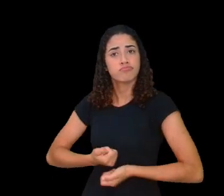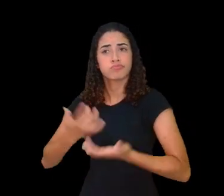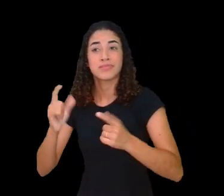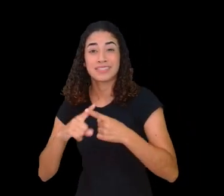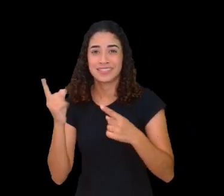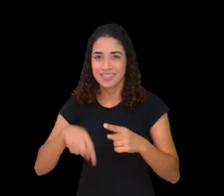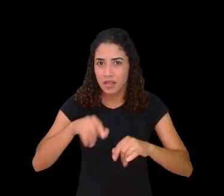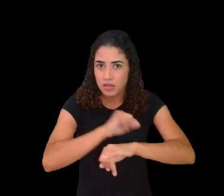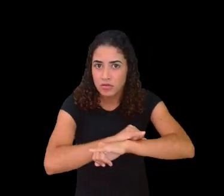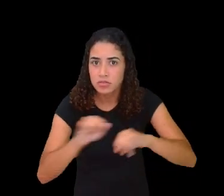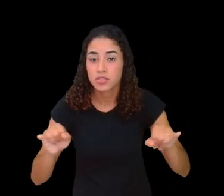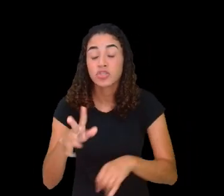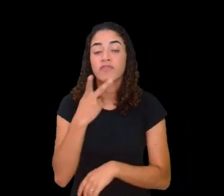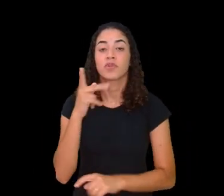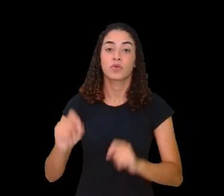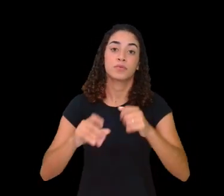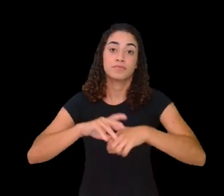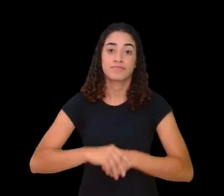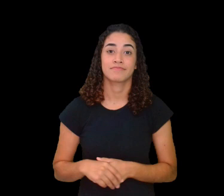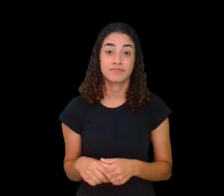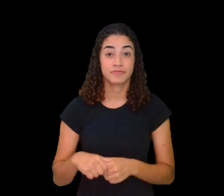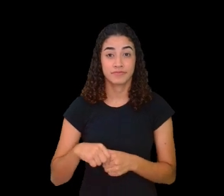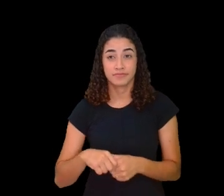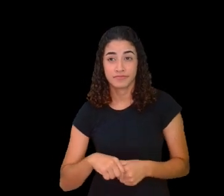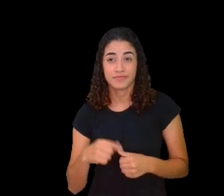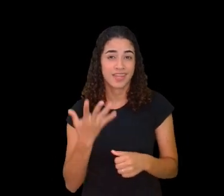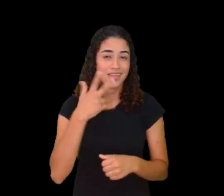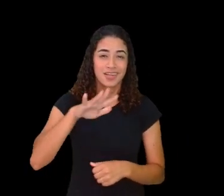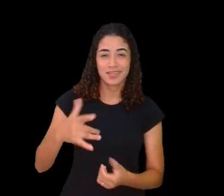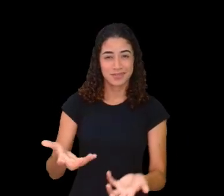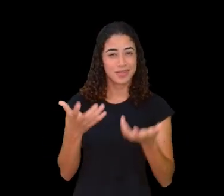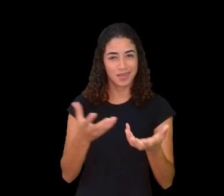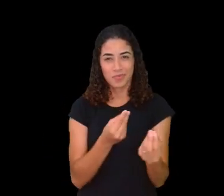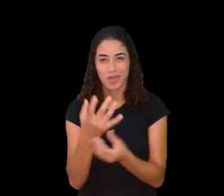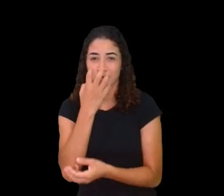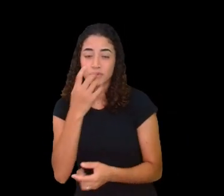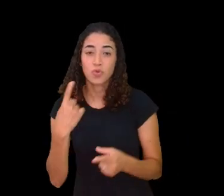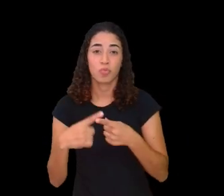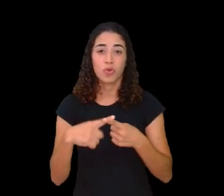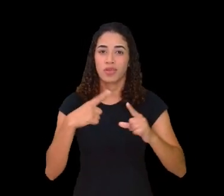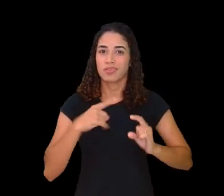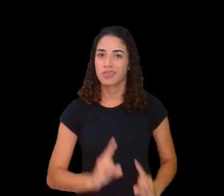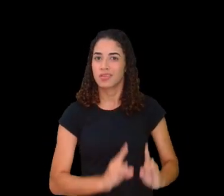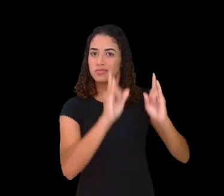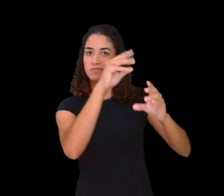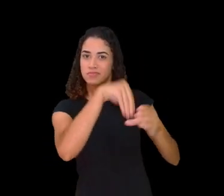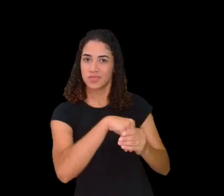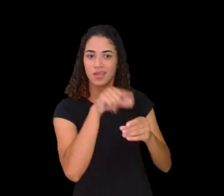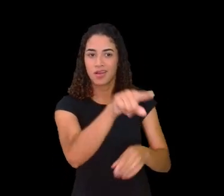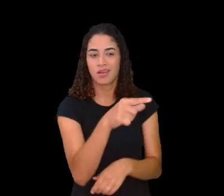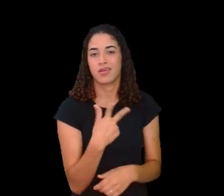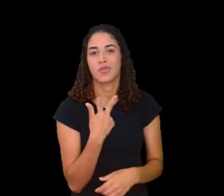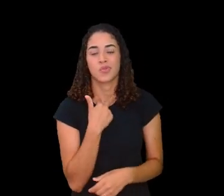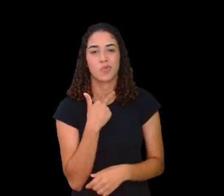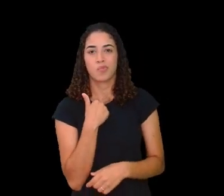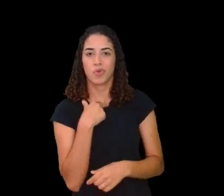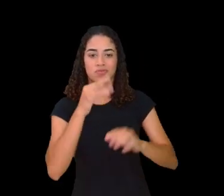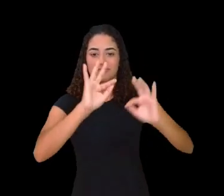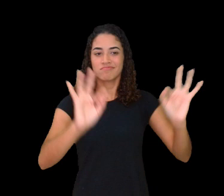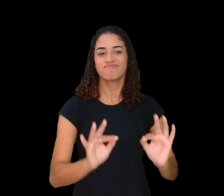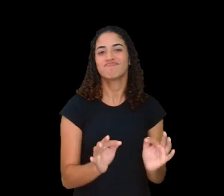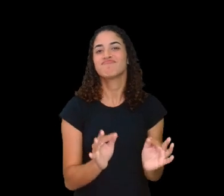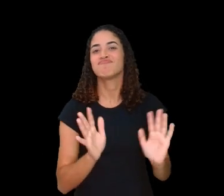uma notícia, eu falaria assim: "Criança quer muito cachorro, mas não pode tê-lo pois está em apartamento, e lá ele não será muito